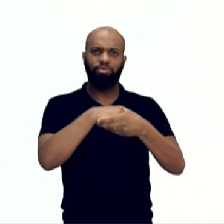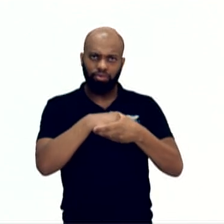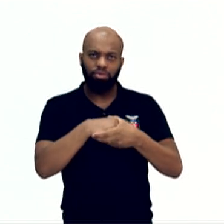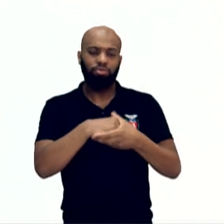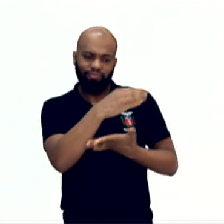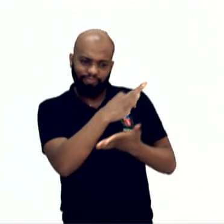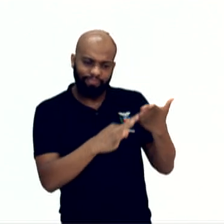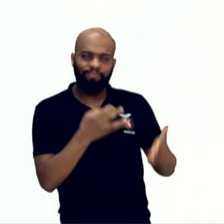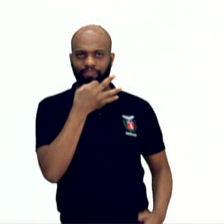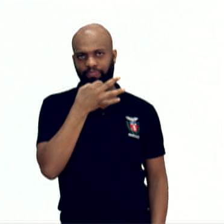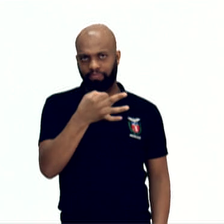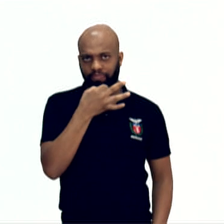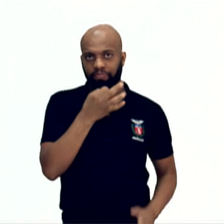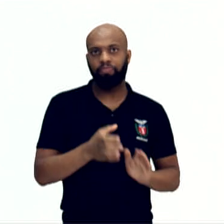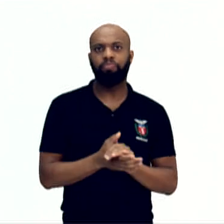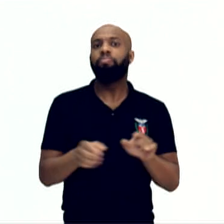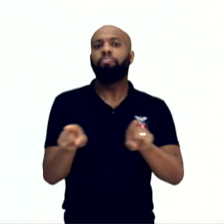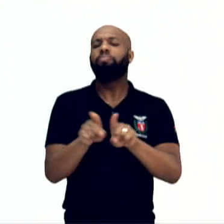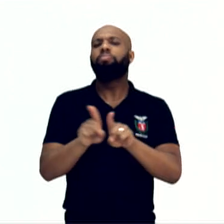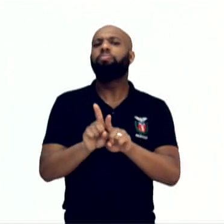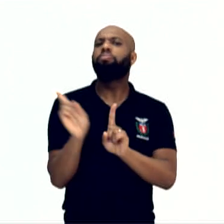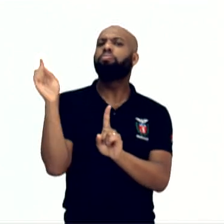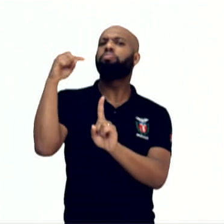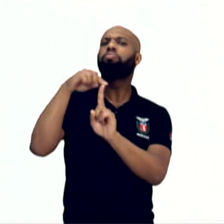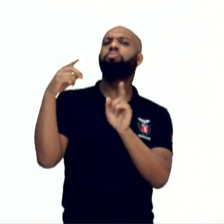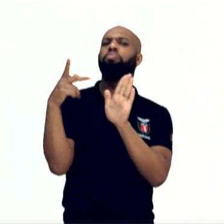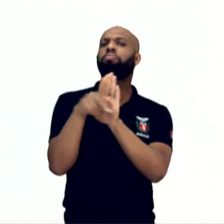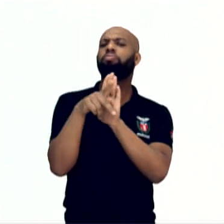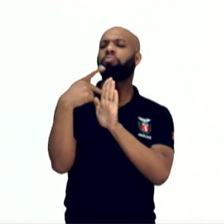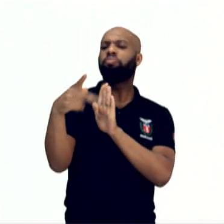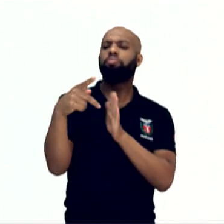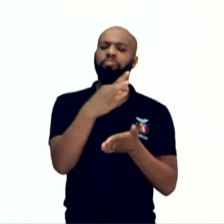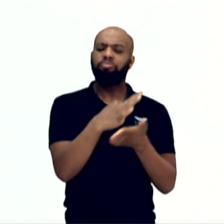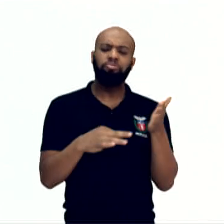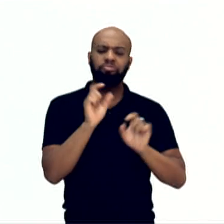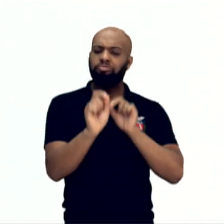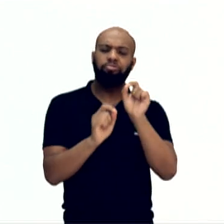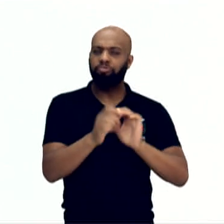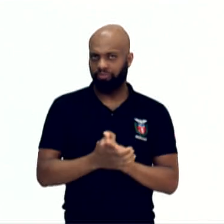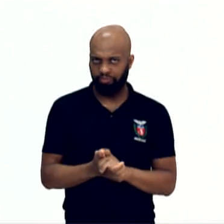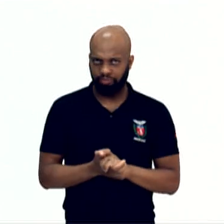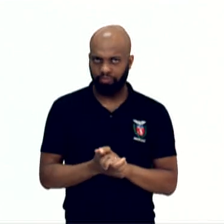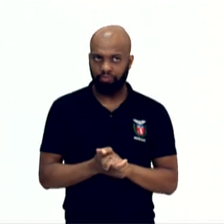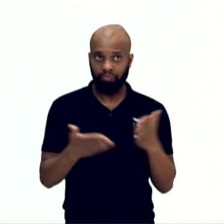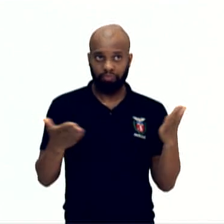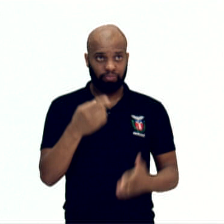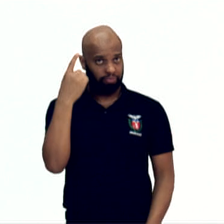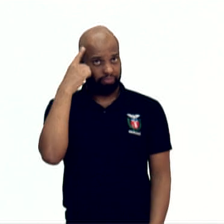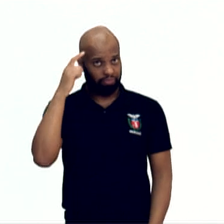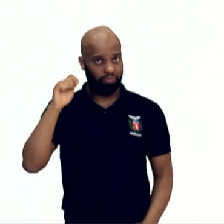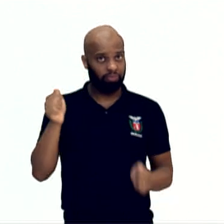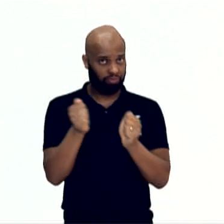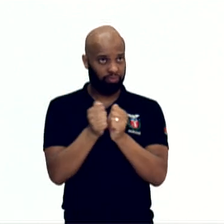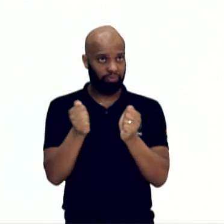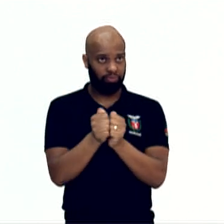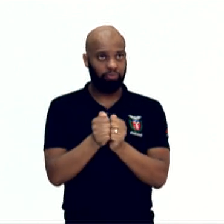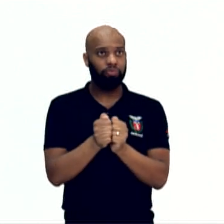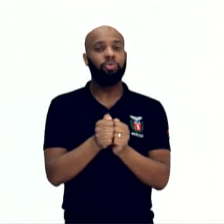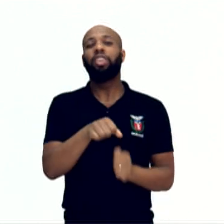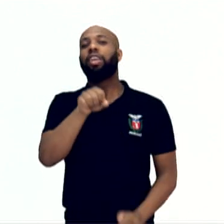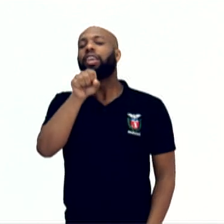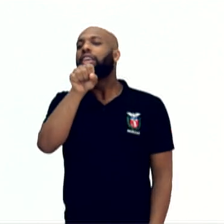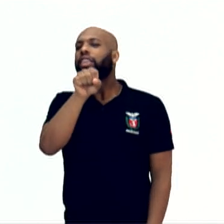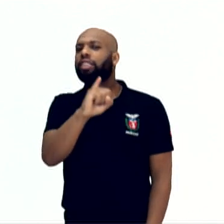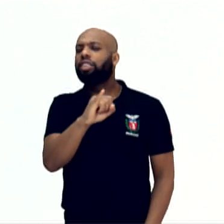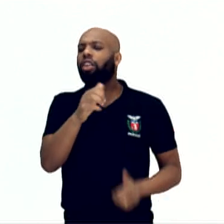de opinião? E qual será a funcionalidade dele? Então, vamos aí pensar um pouquinho juntos. Aqueles que